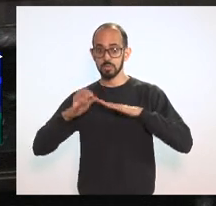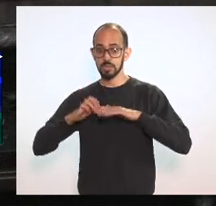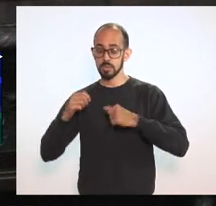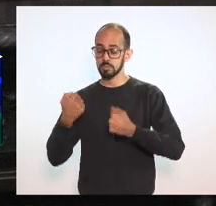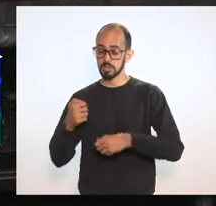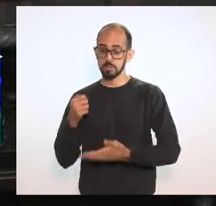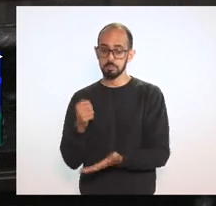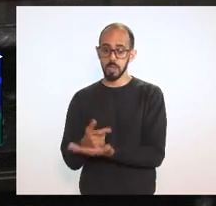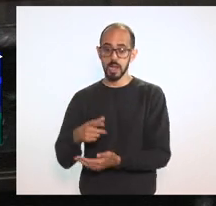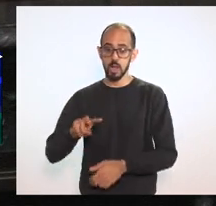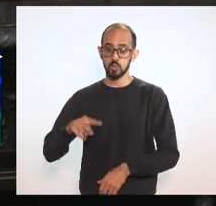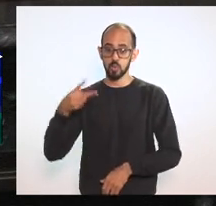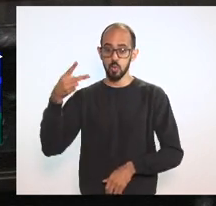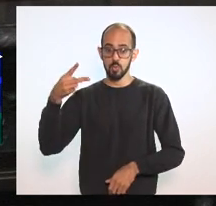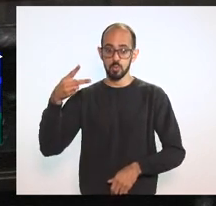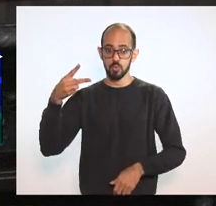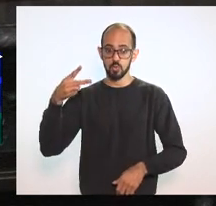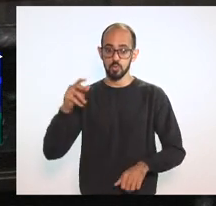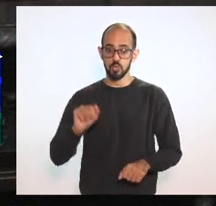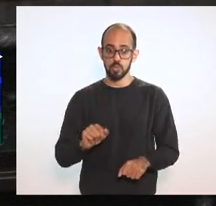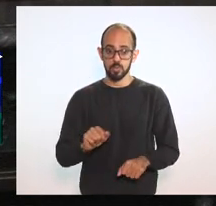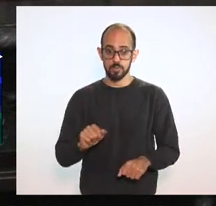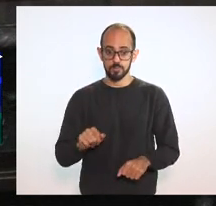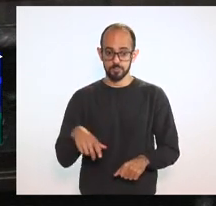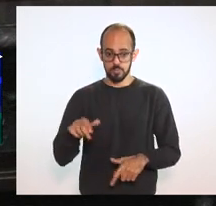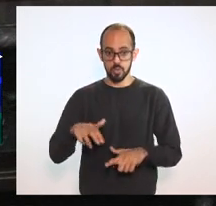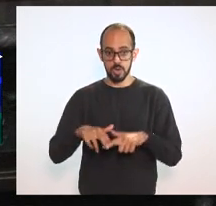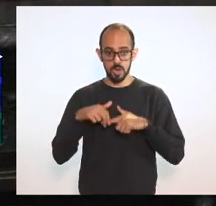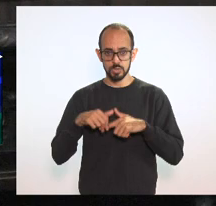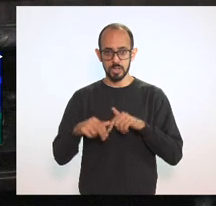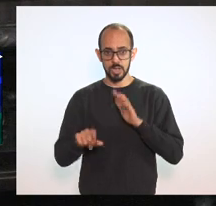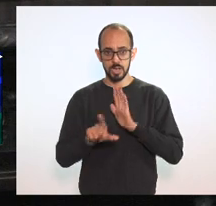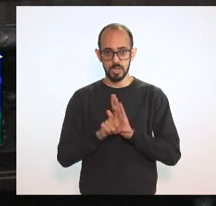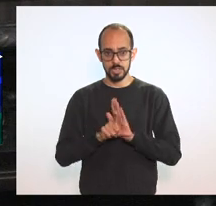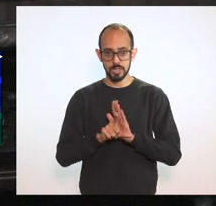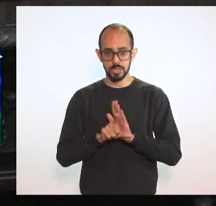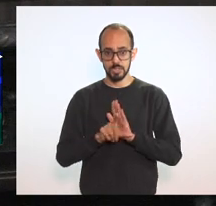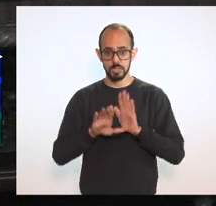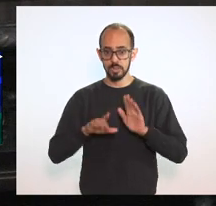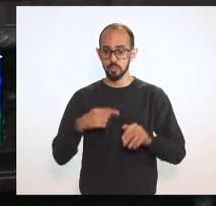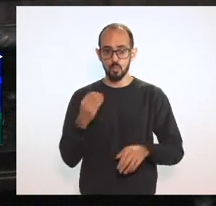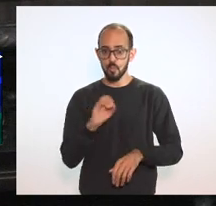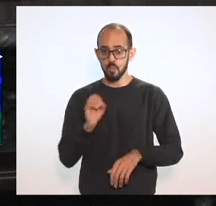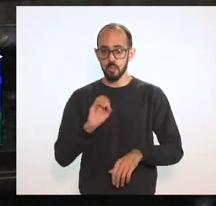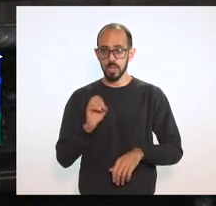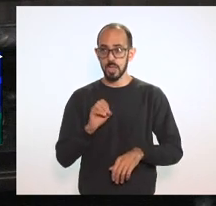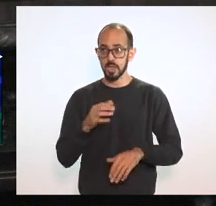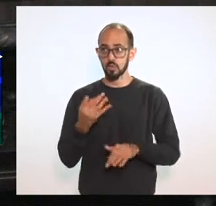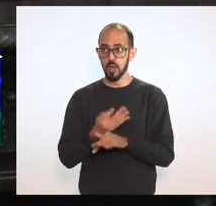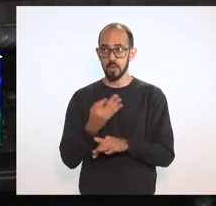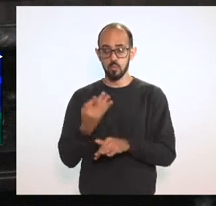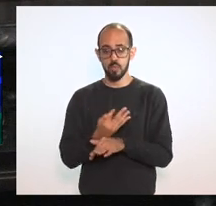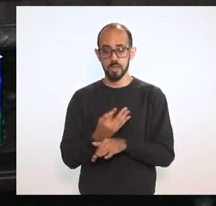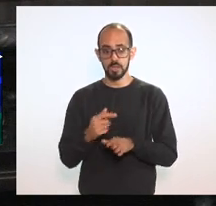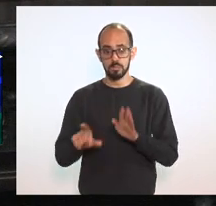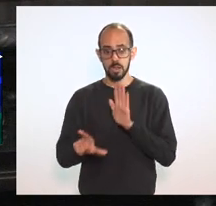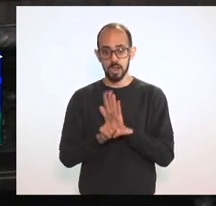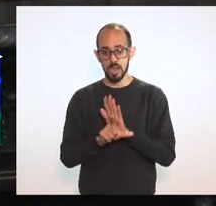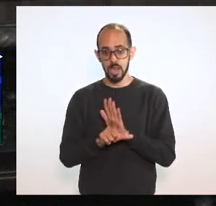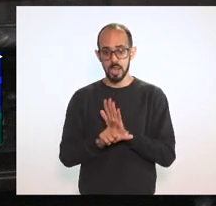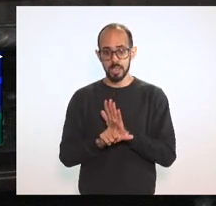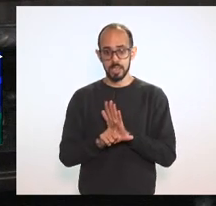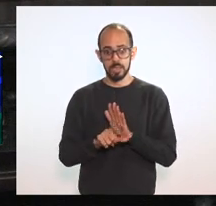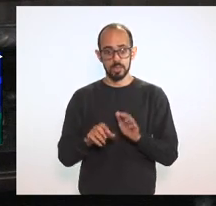em dobro aos seus trabalhadores como disciplina legislação ora ninguém aguenta mais falência ninguém aguenta mais da Carga Tributária